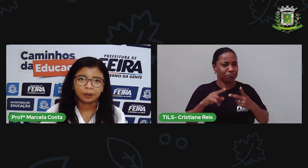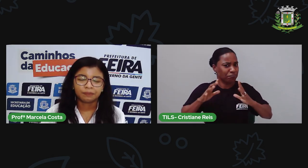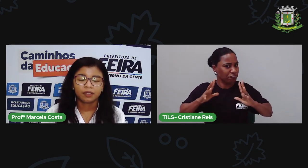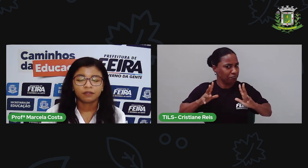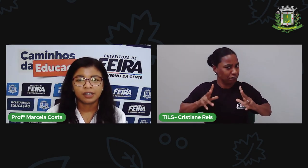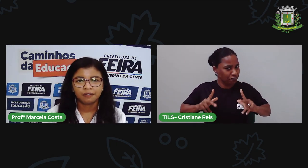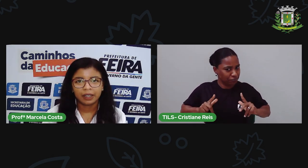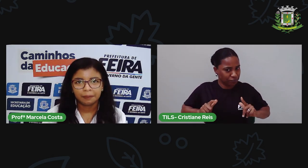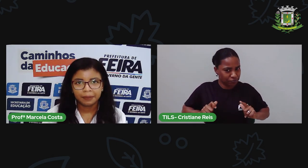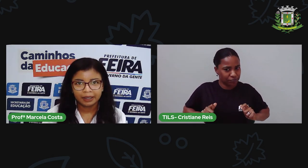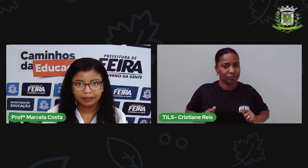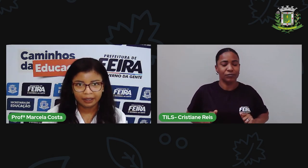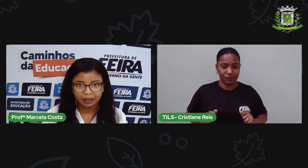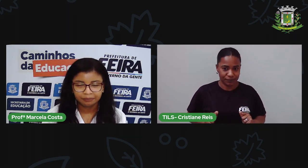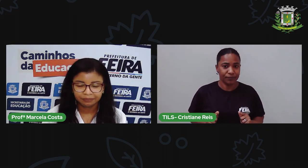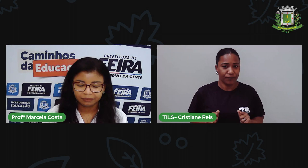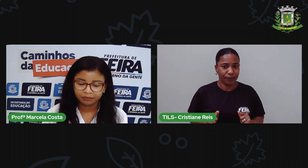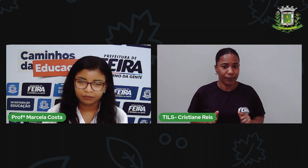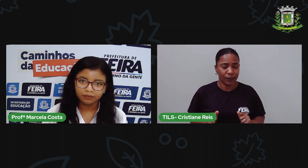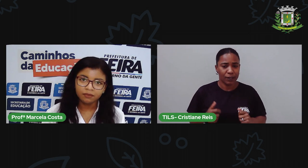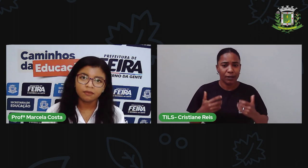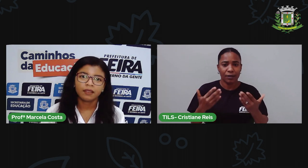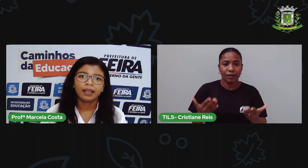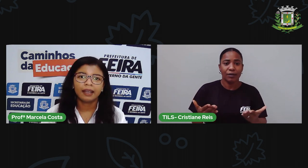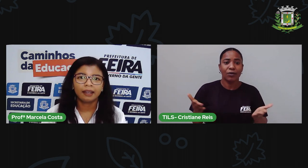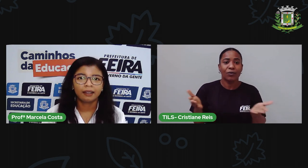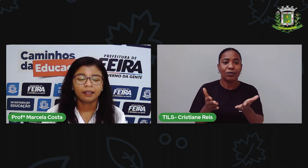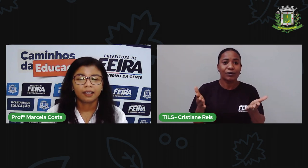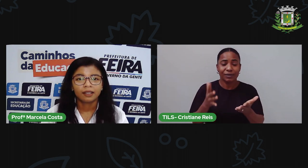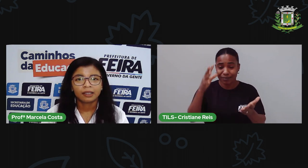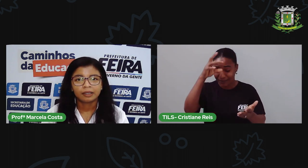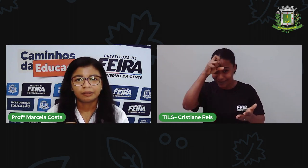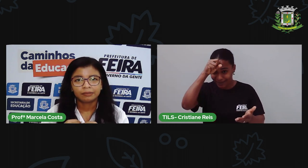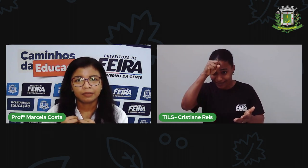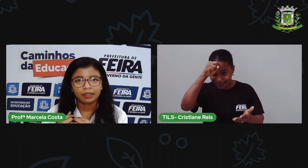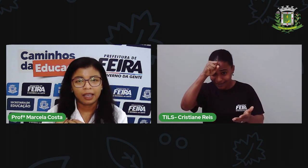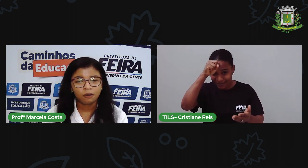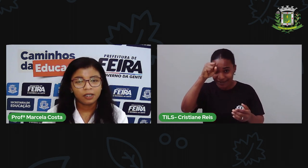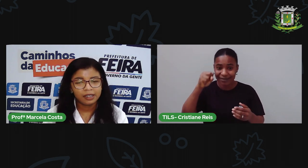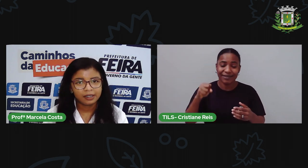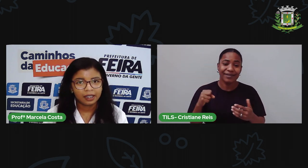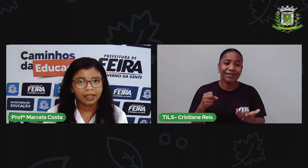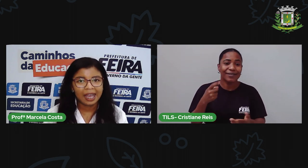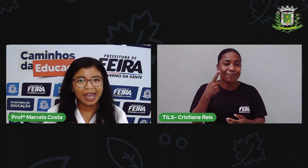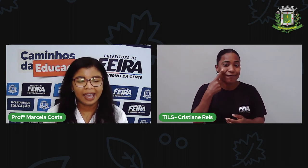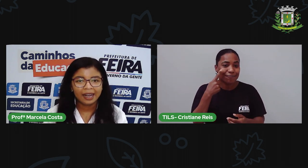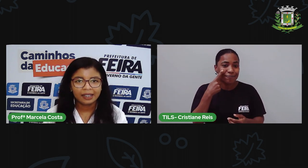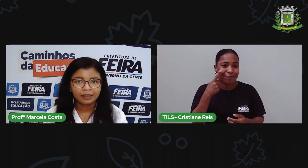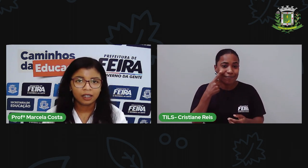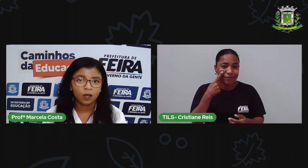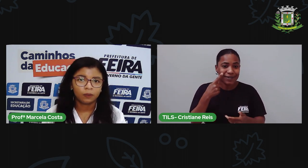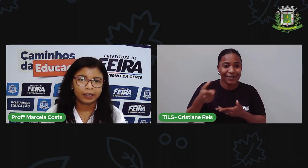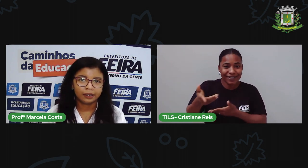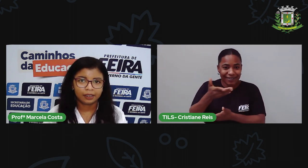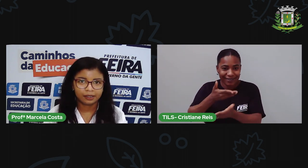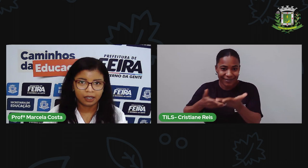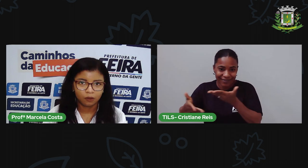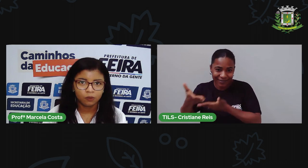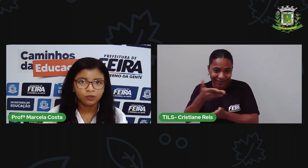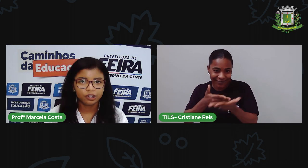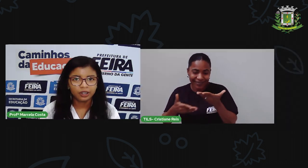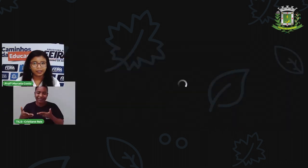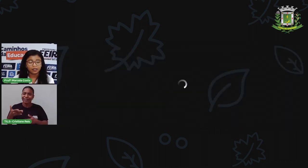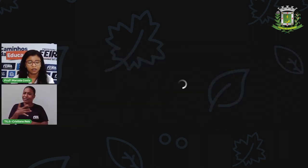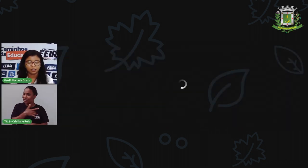essa aula, você vai aprender a reconhecer a relação entre